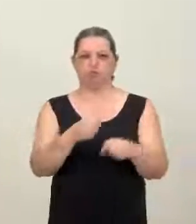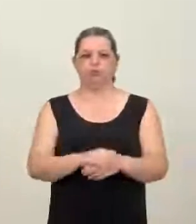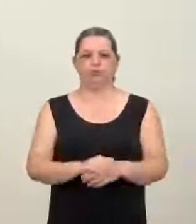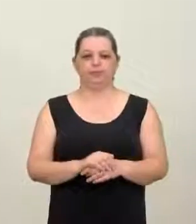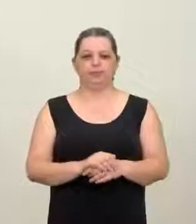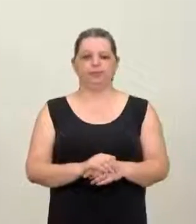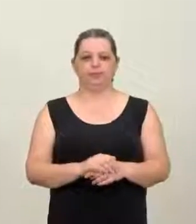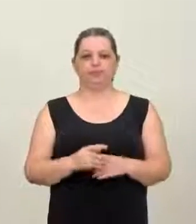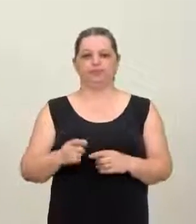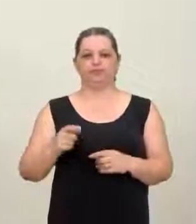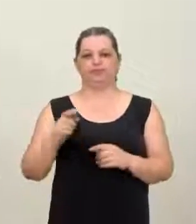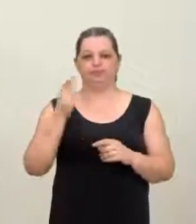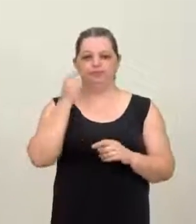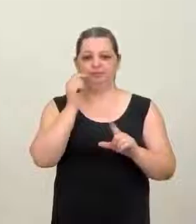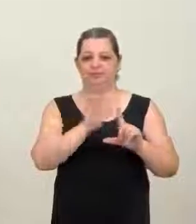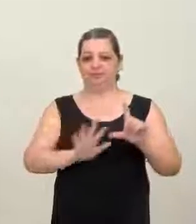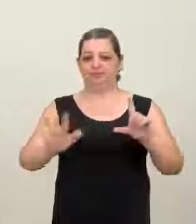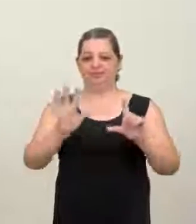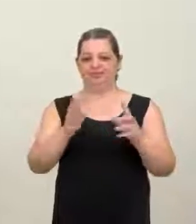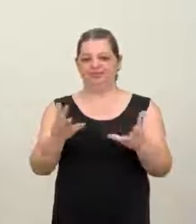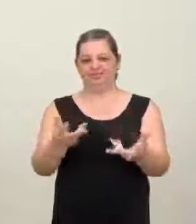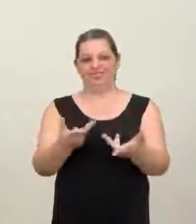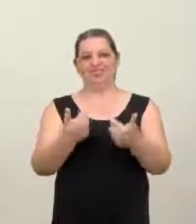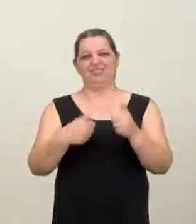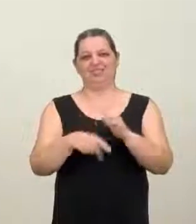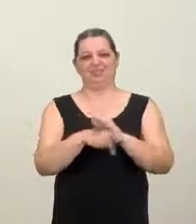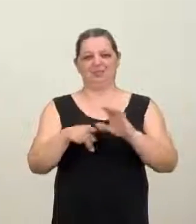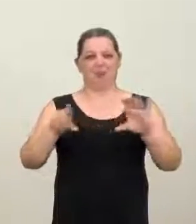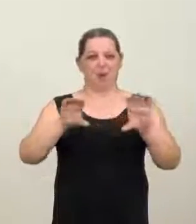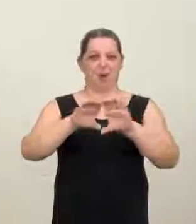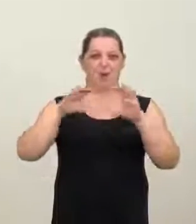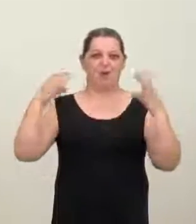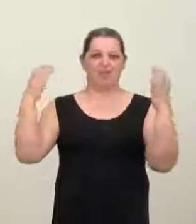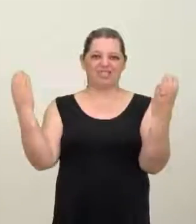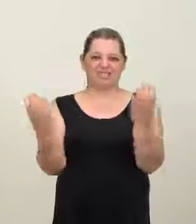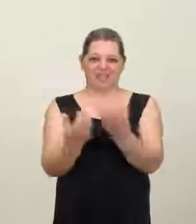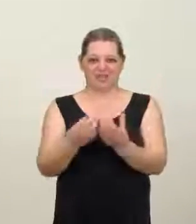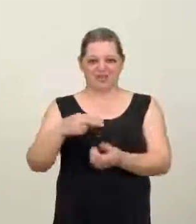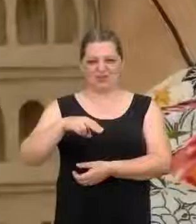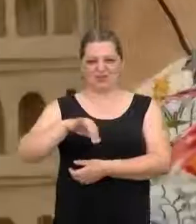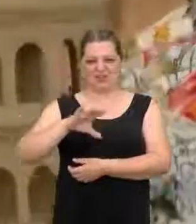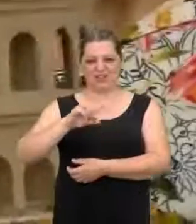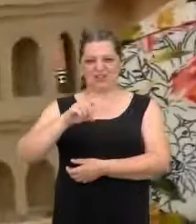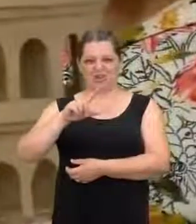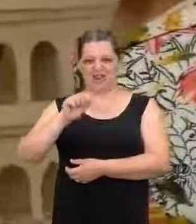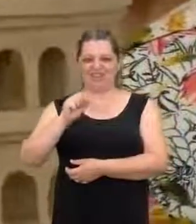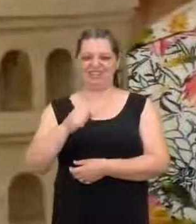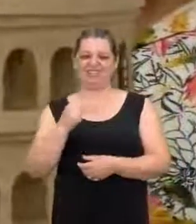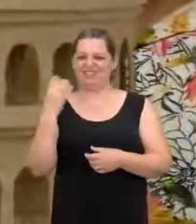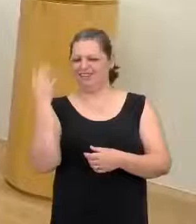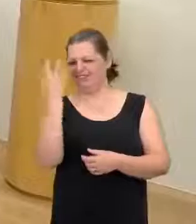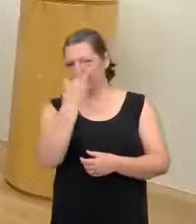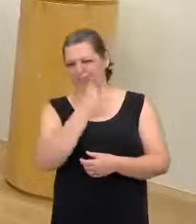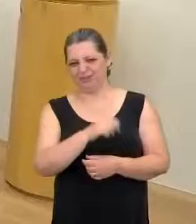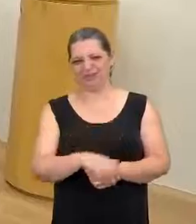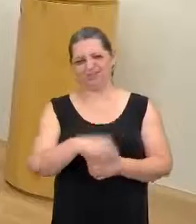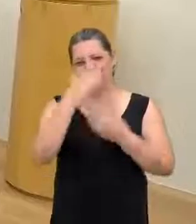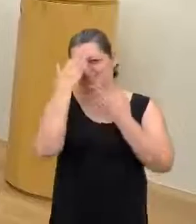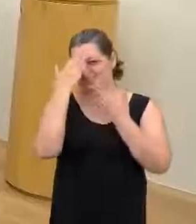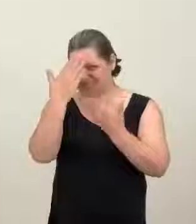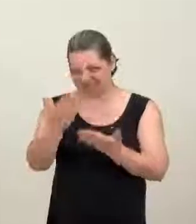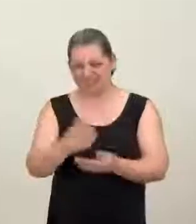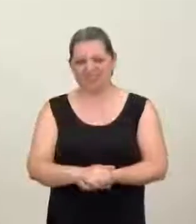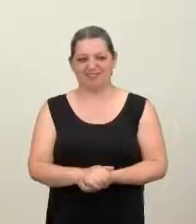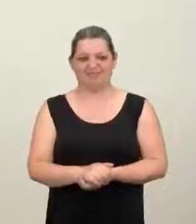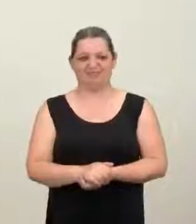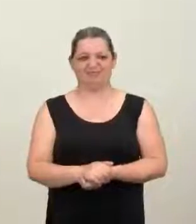com a imagem maravilhosa aqui do Coliseu do Nicolas. Professora Maria Fernanda, muito obrigado. Eu que agradeço, meu amigo. Pessoal de